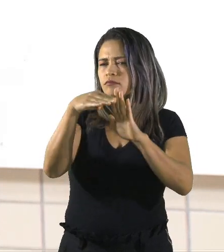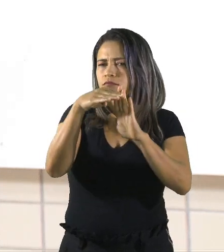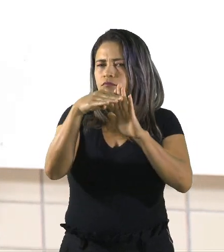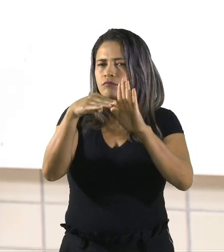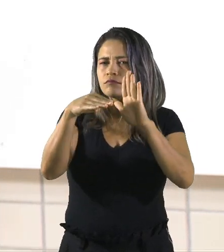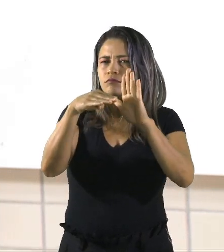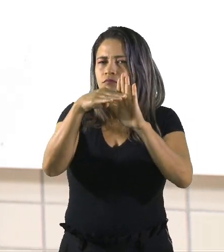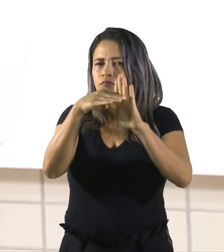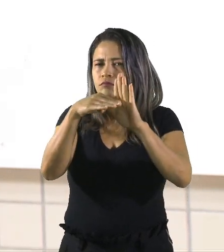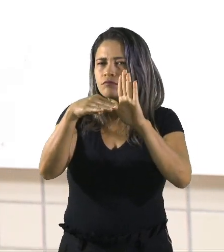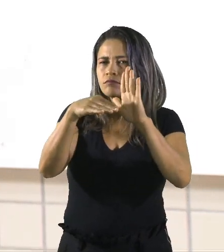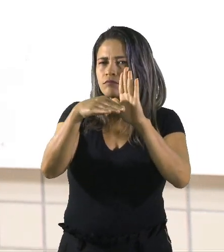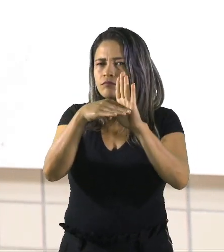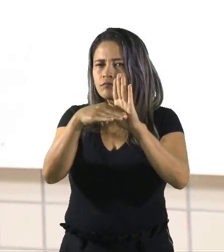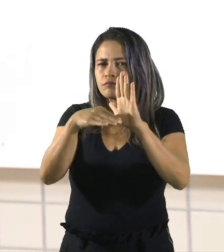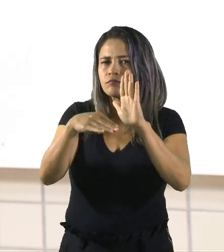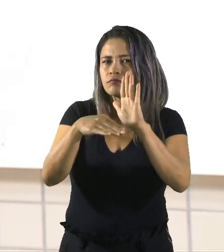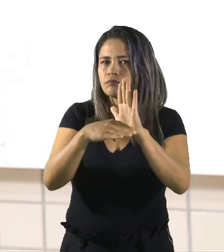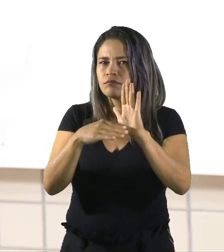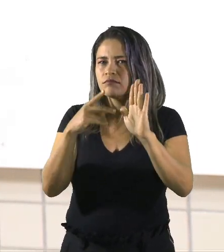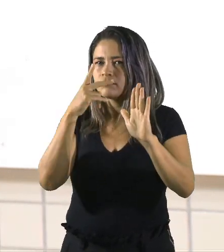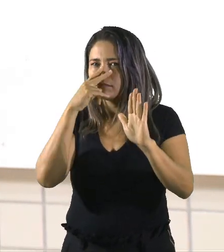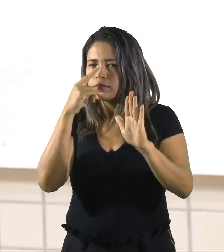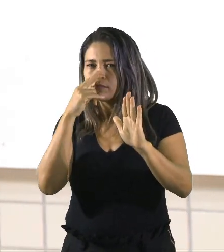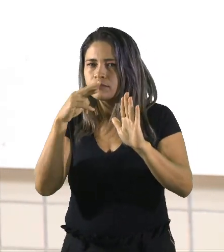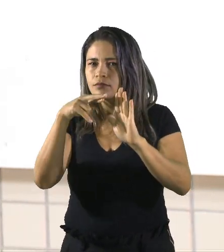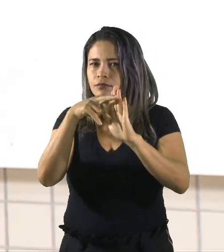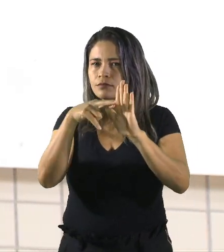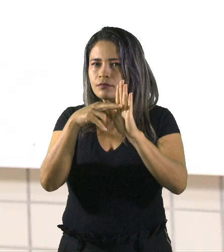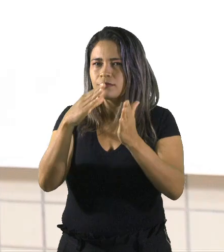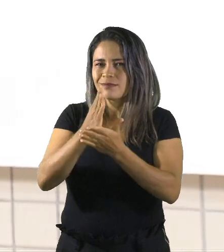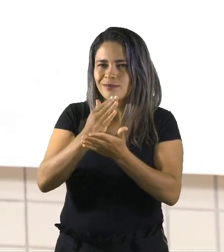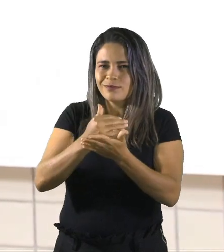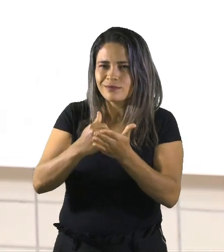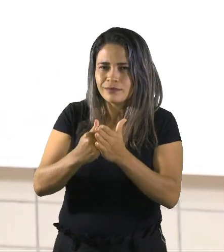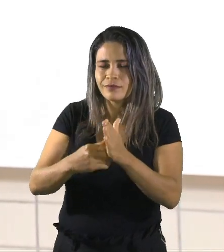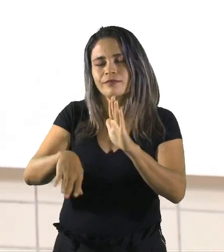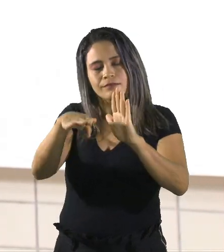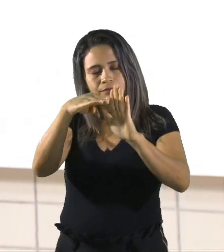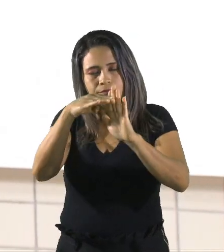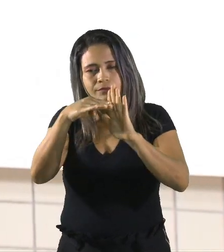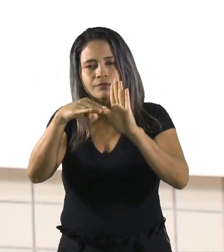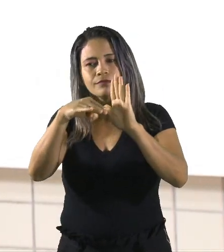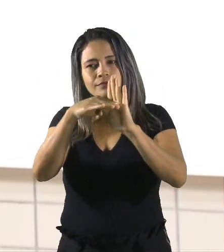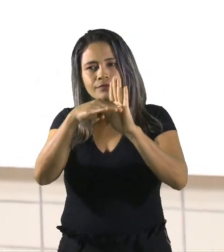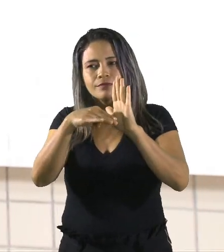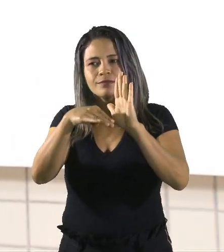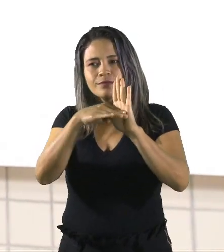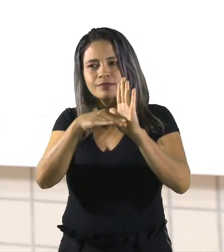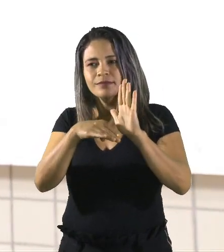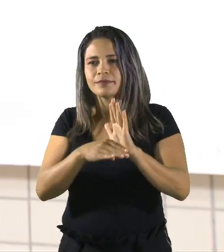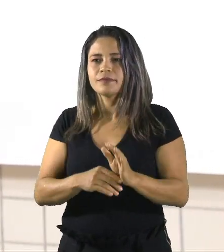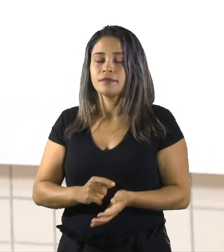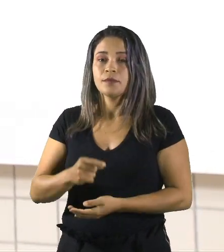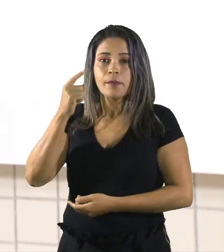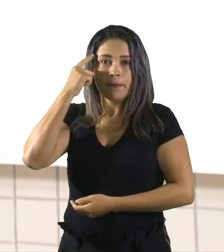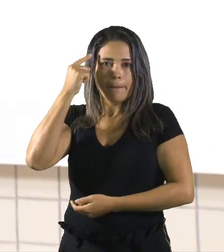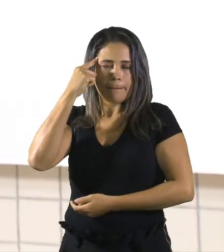tipo uma receita de bolo, sabe? Então, vamos fazer aqui esse jogo pensa em um